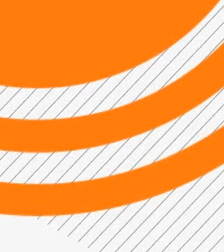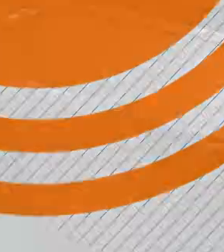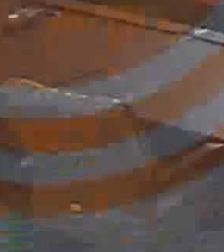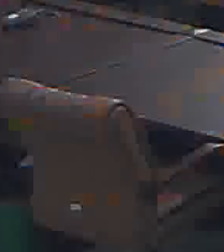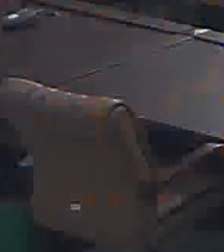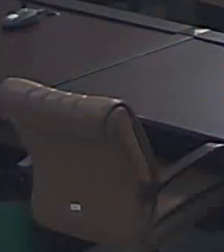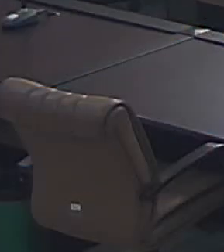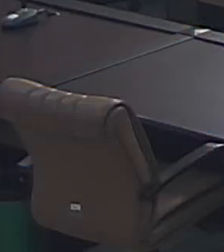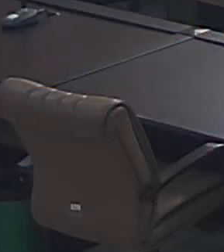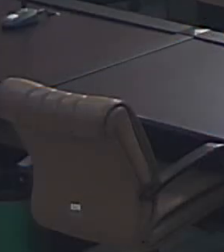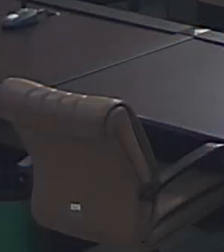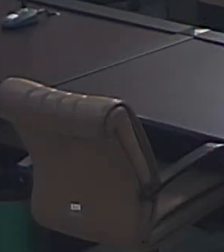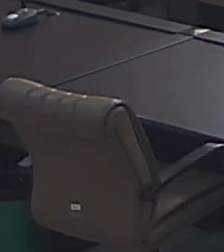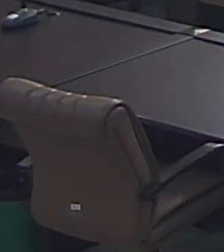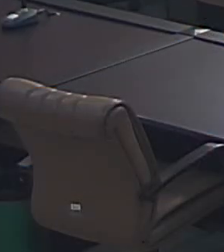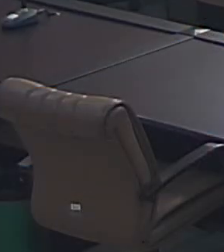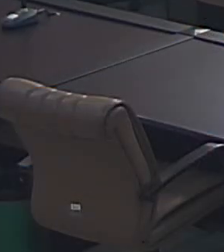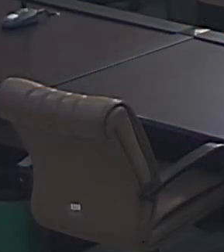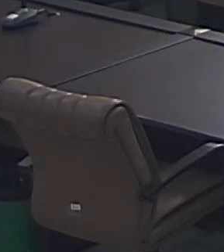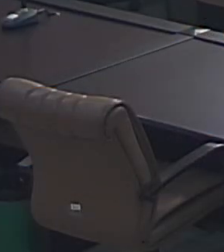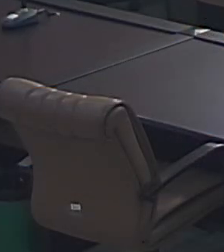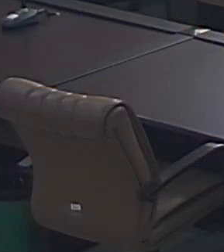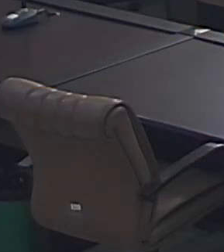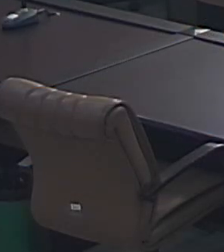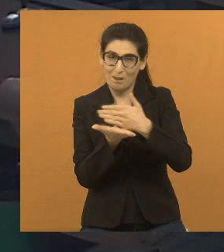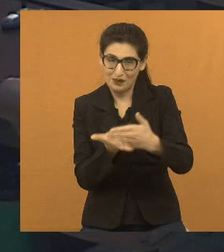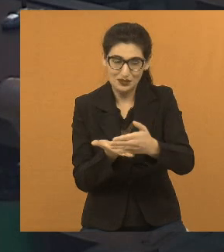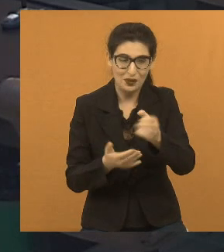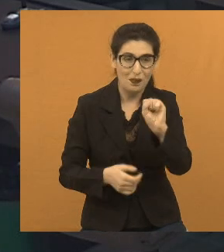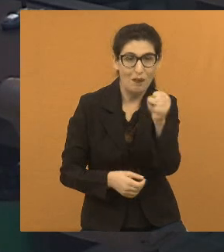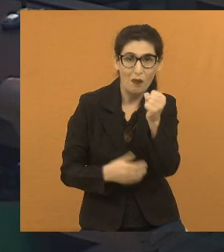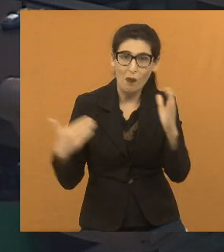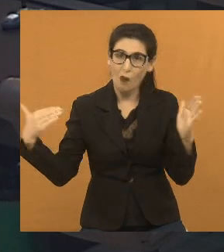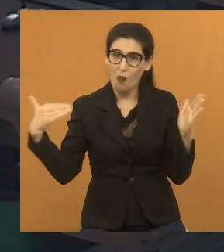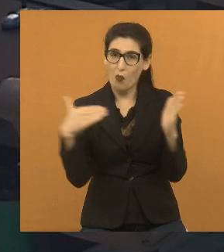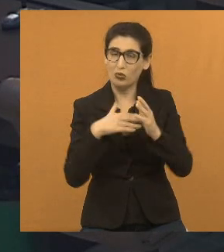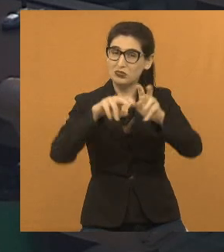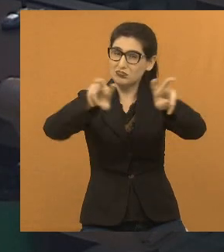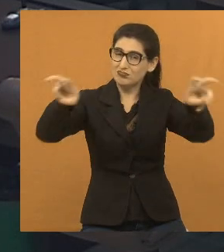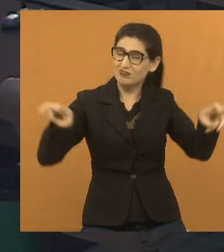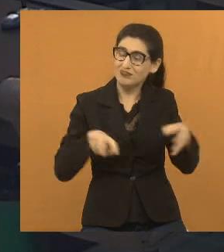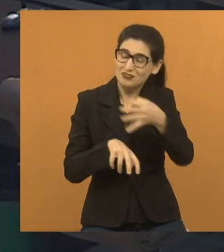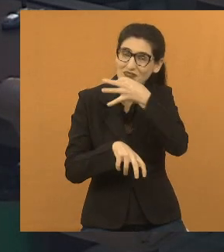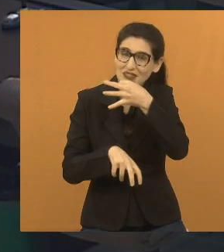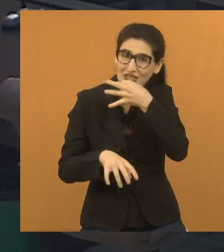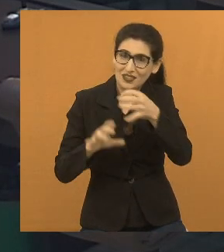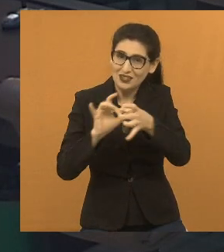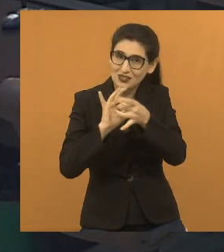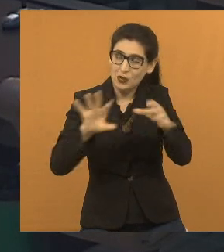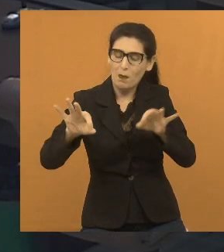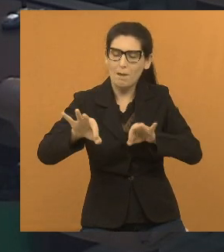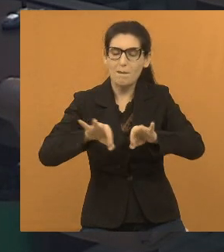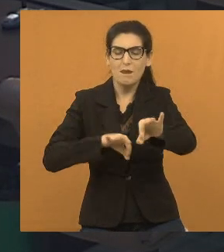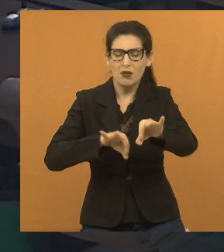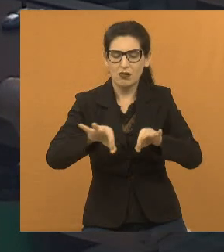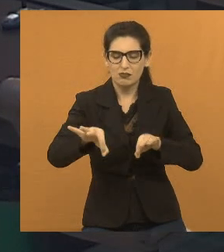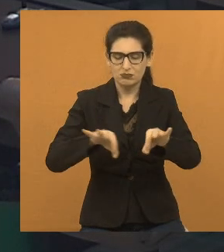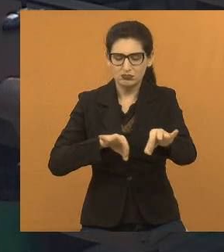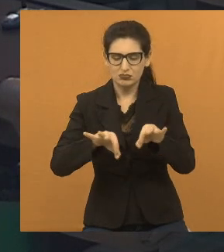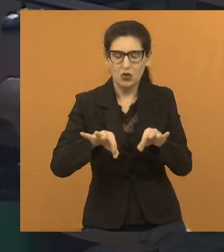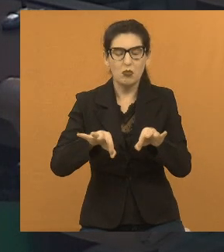Boa noite a todos. Damos início à 8ª e última audiência pública do Plano Diretor